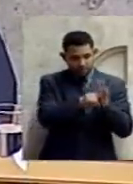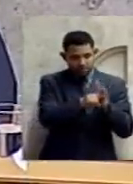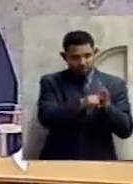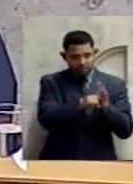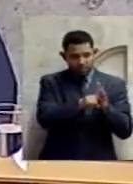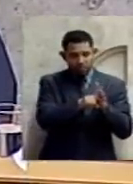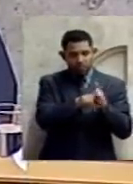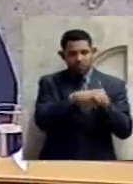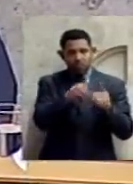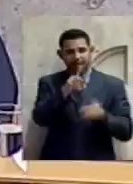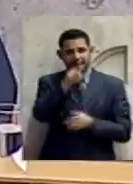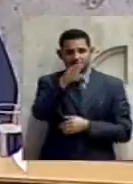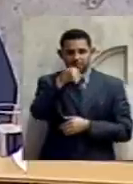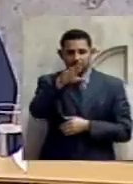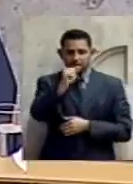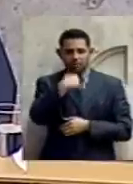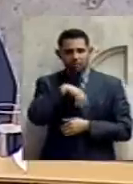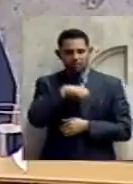ao Ministério Público.